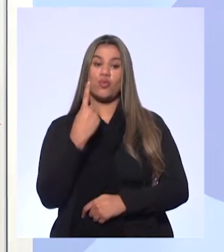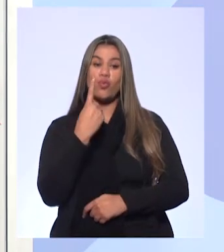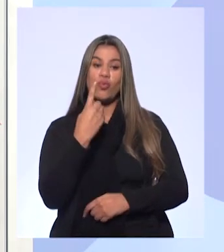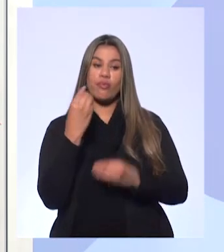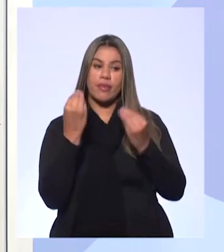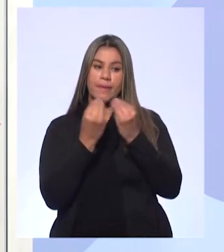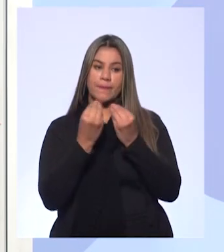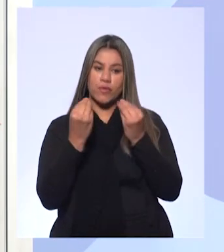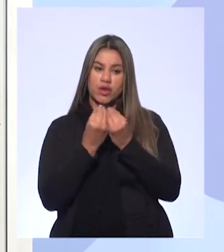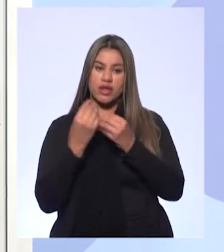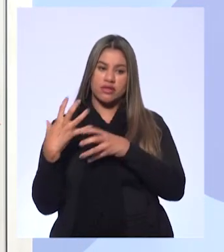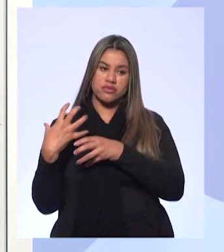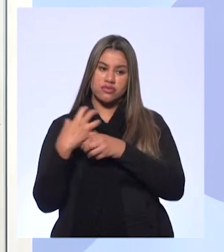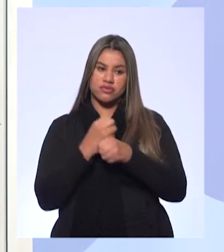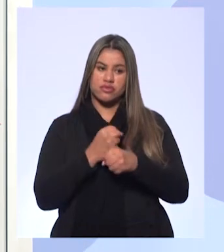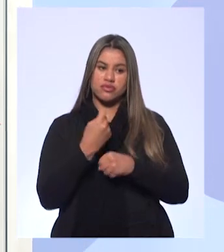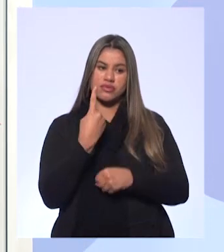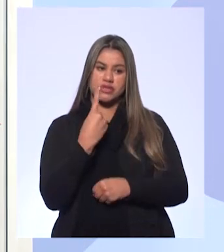ser